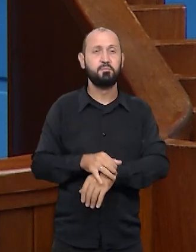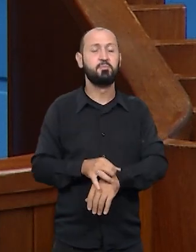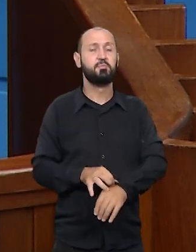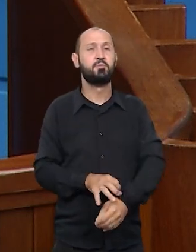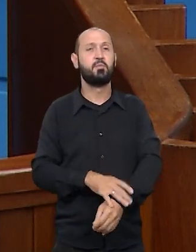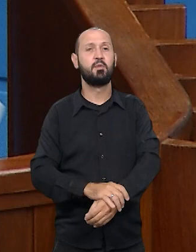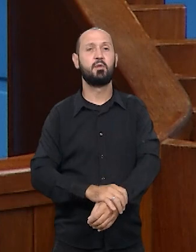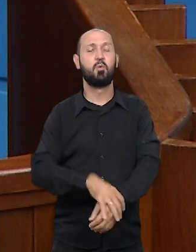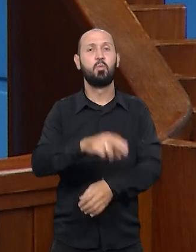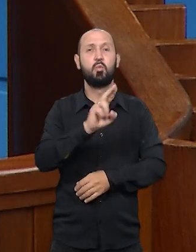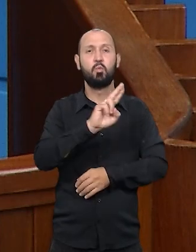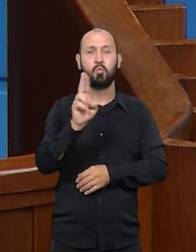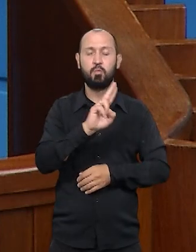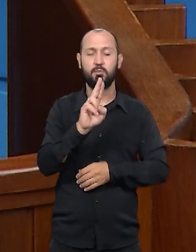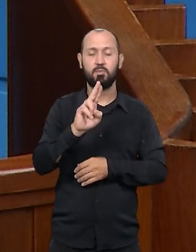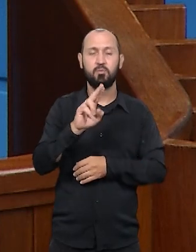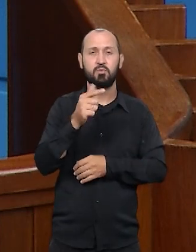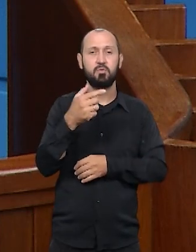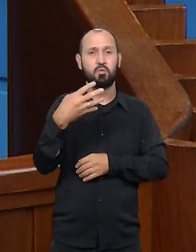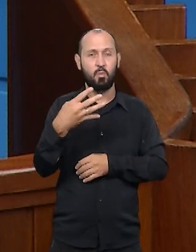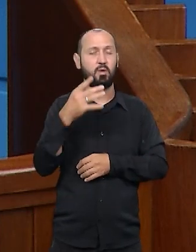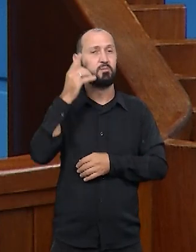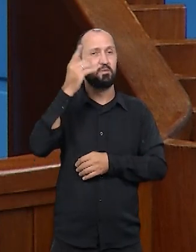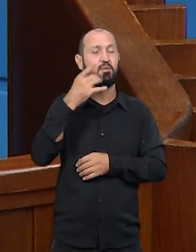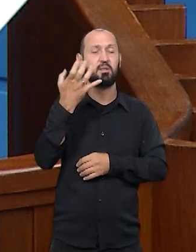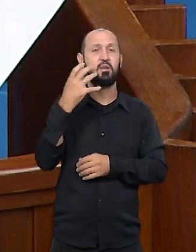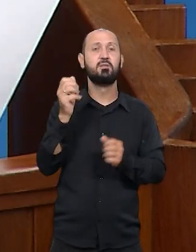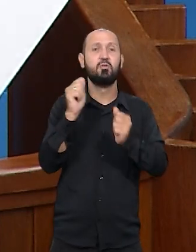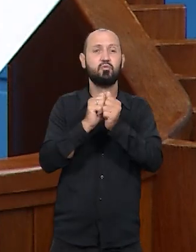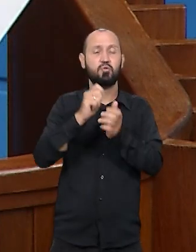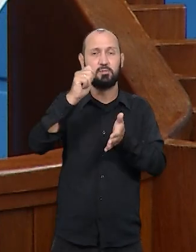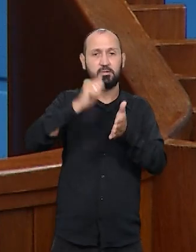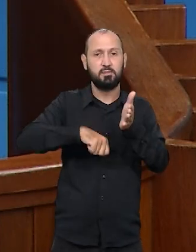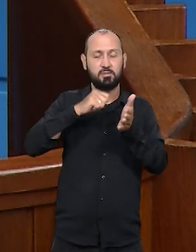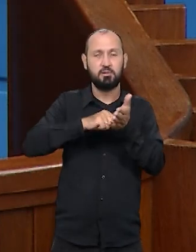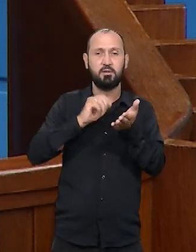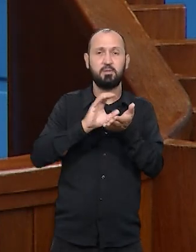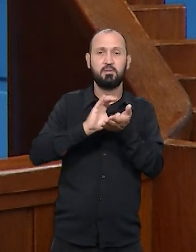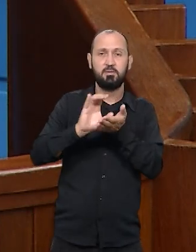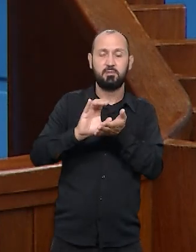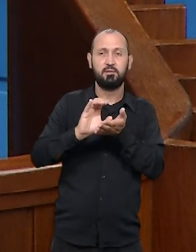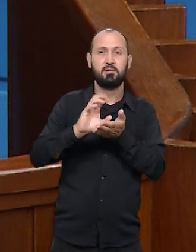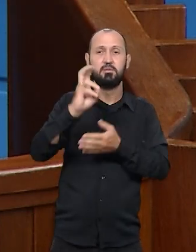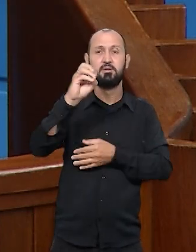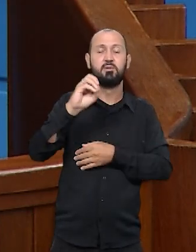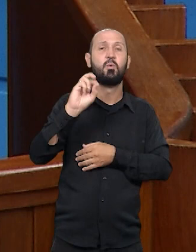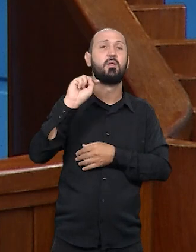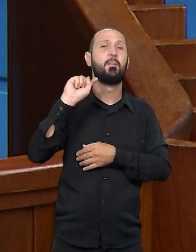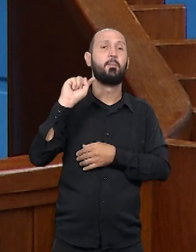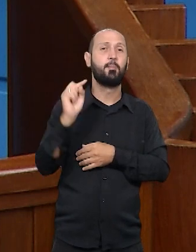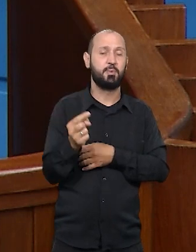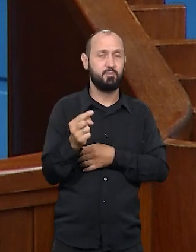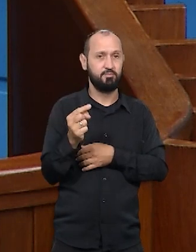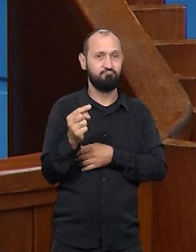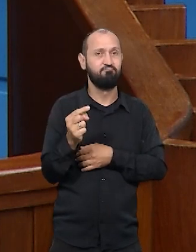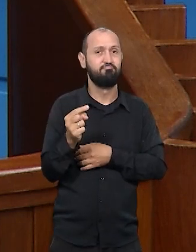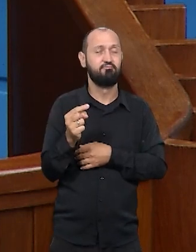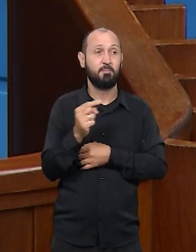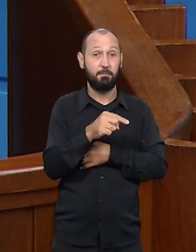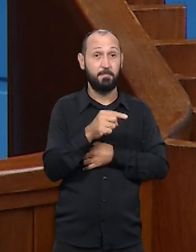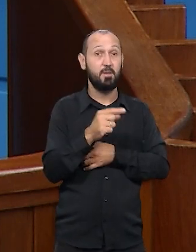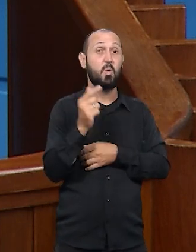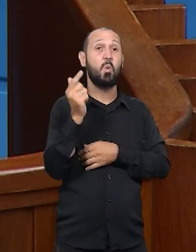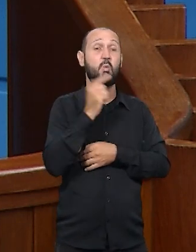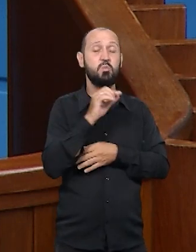Deputado João já ouvirei vossa excelência fiz aqui anotei o nome dos 24 deputados aqueles que quiserem ser signatários dessa emenda